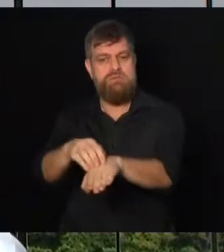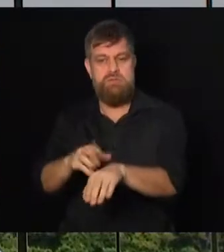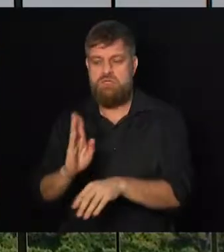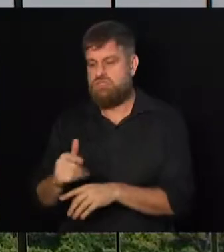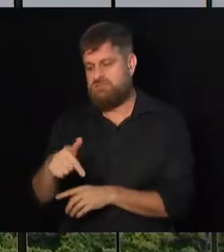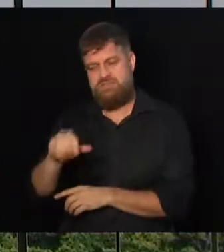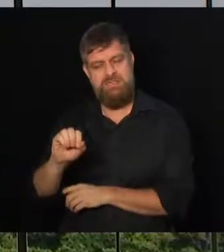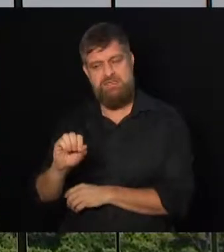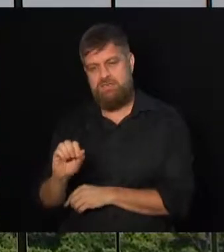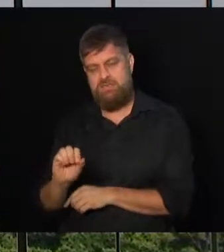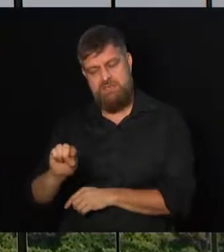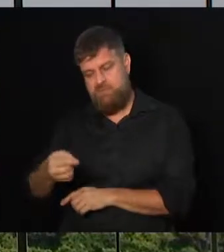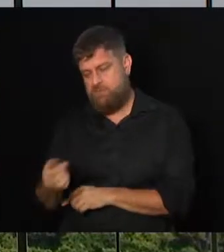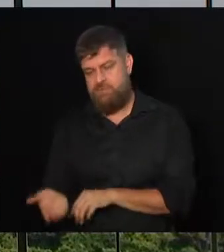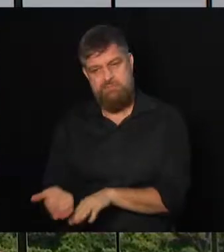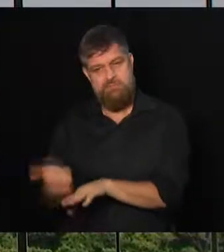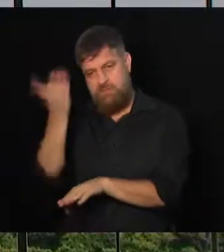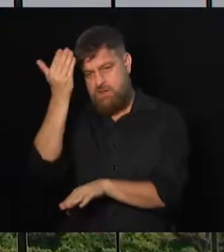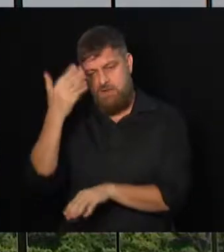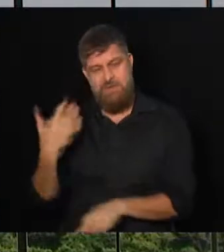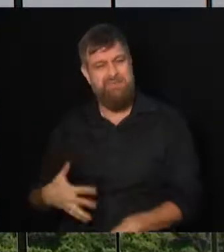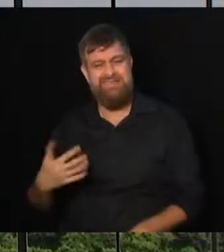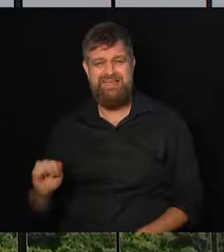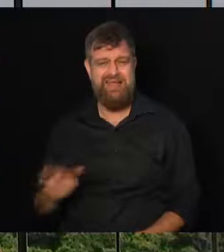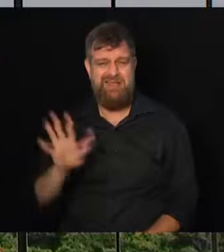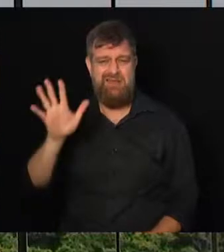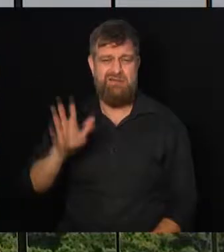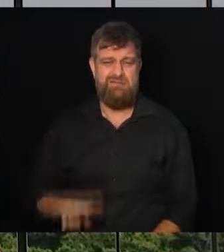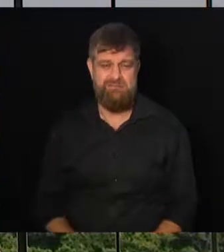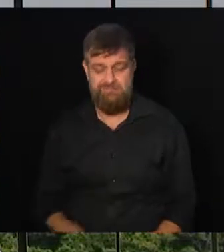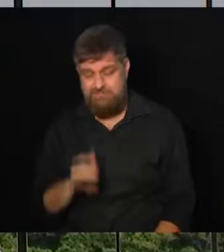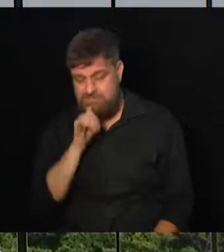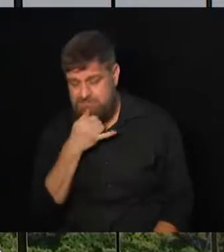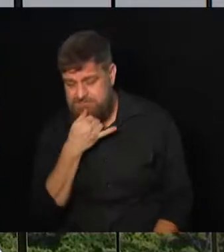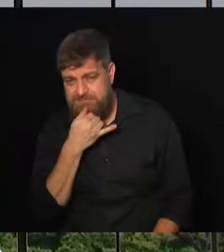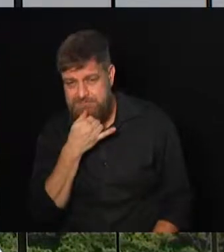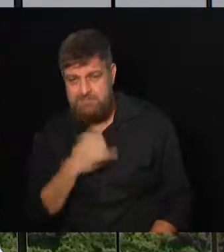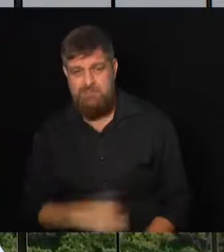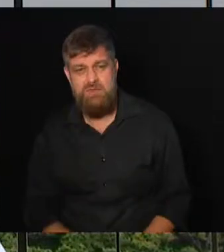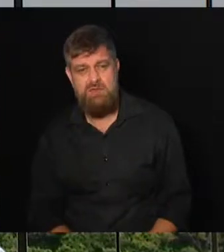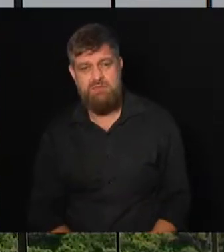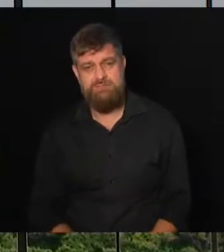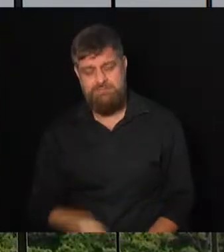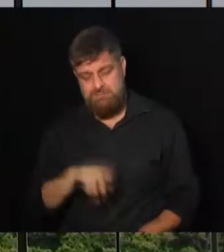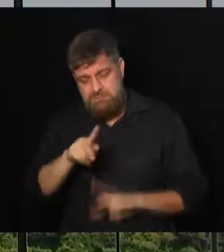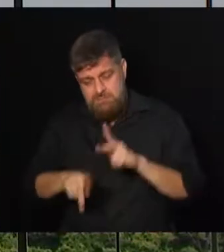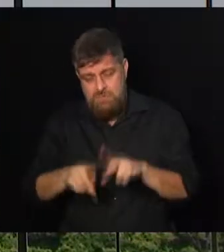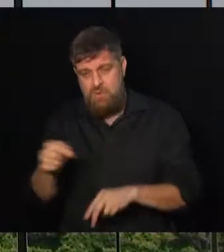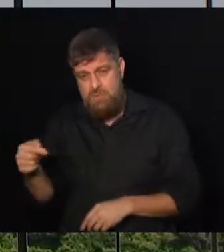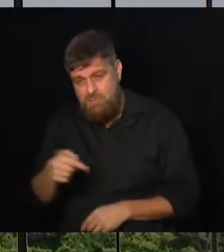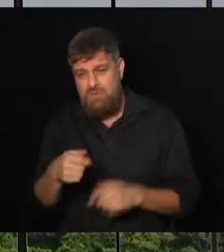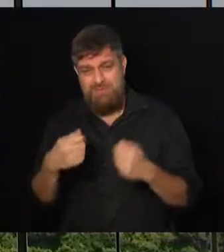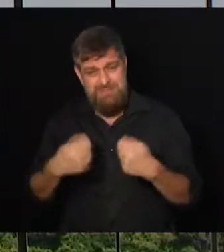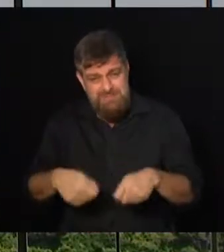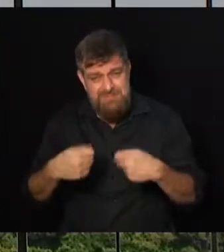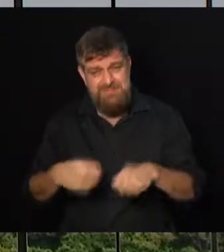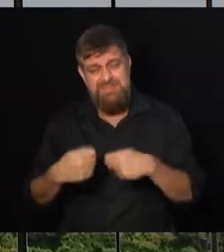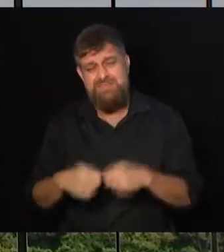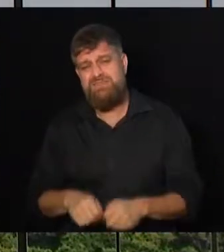deu mais de 70, né? Mas é que, infelizmente, a população precisa de uma